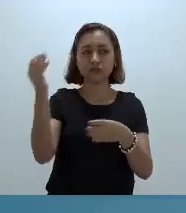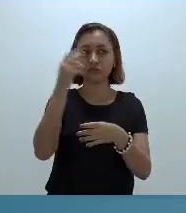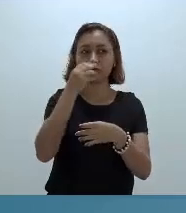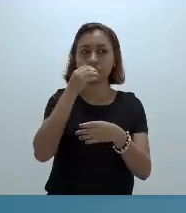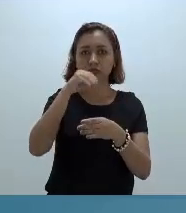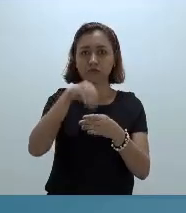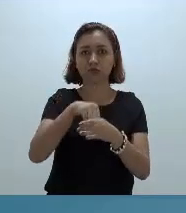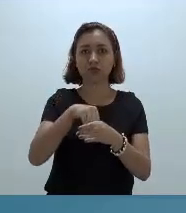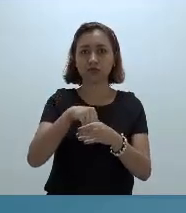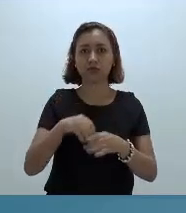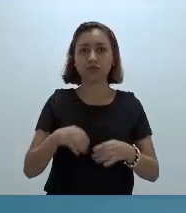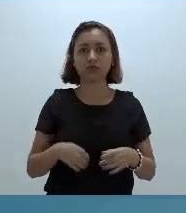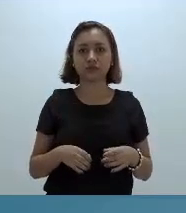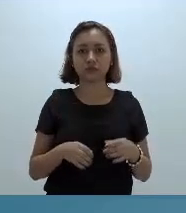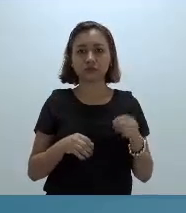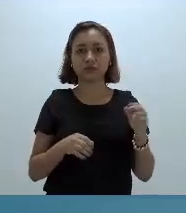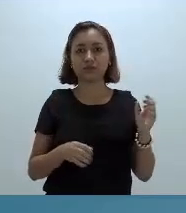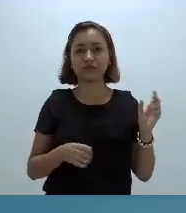senhora.